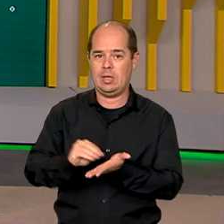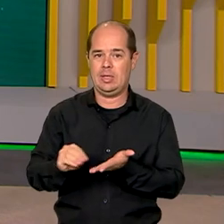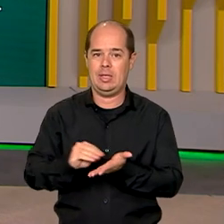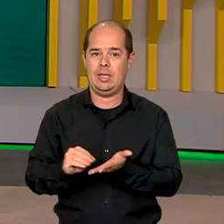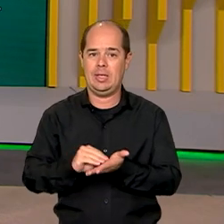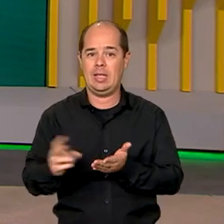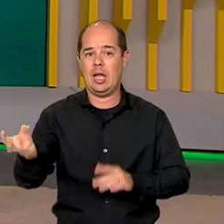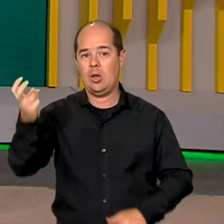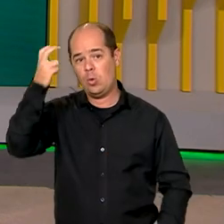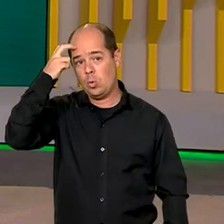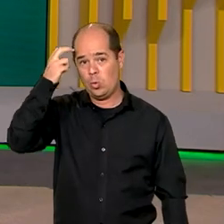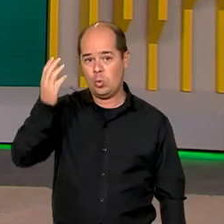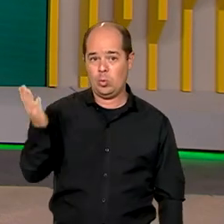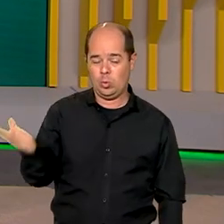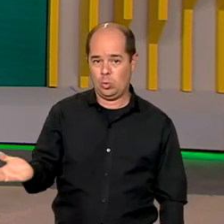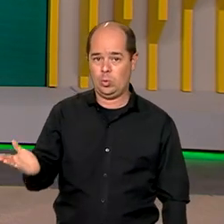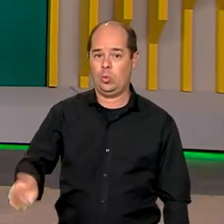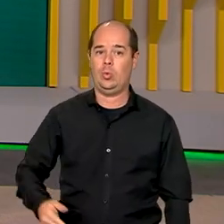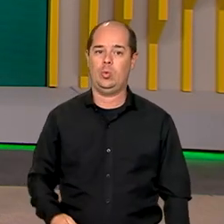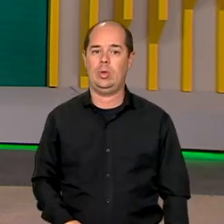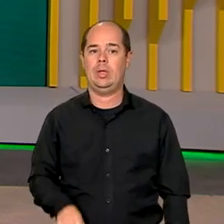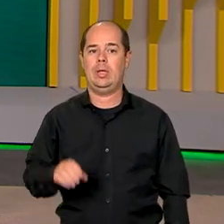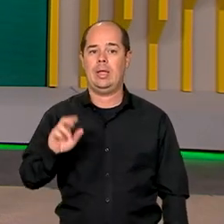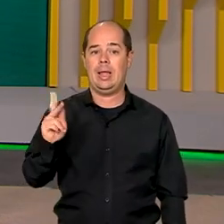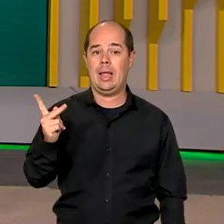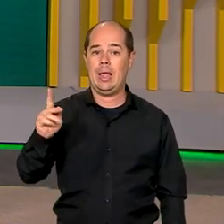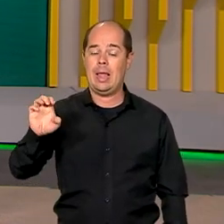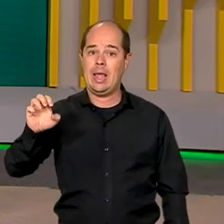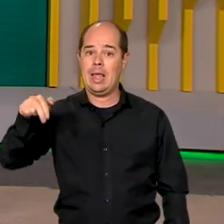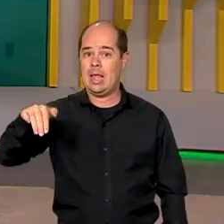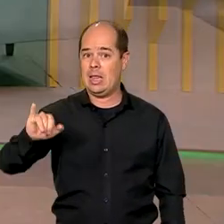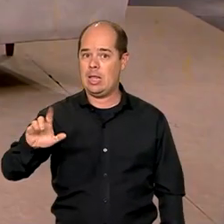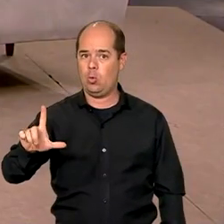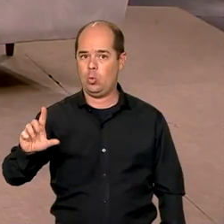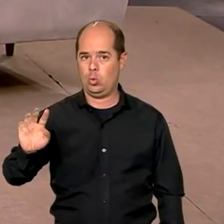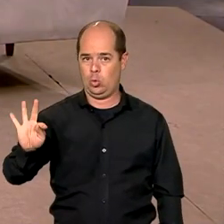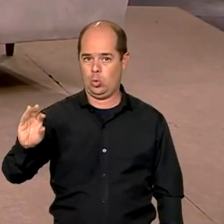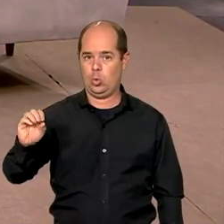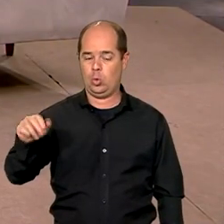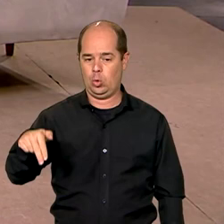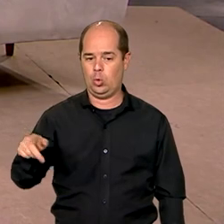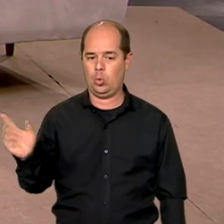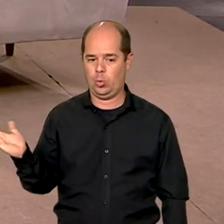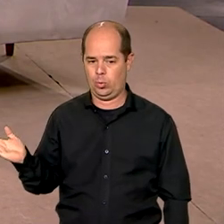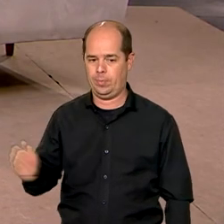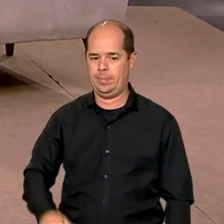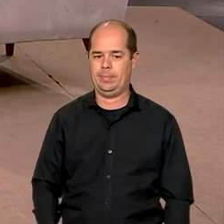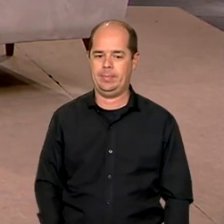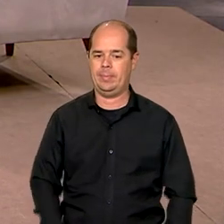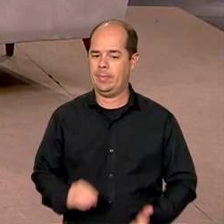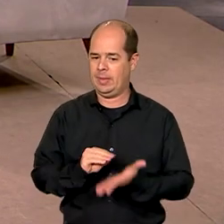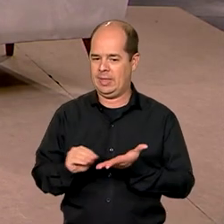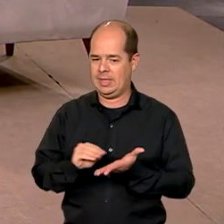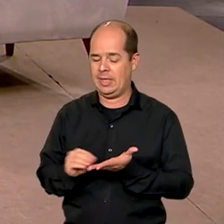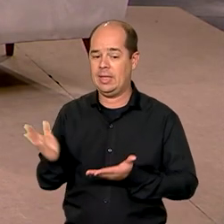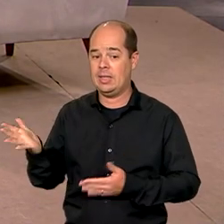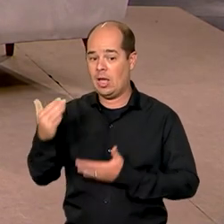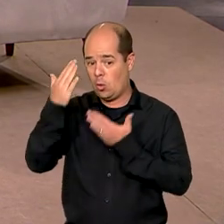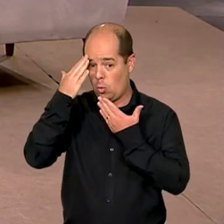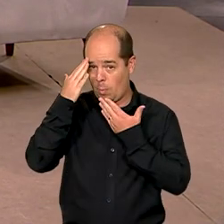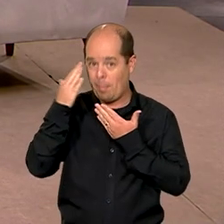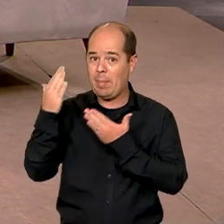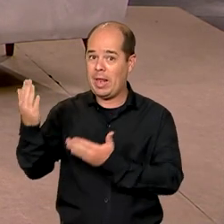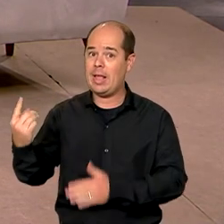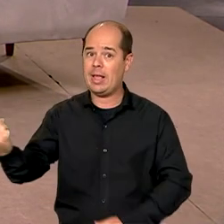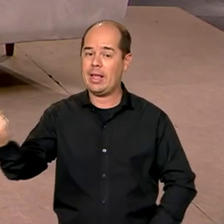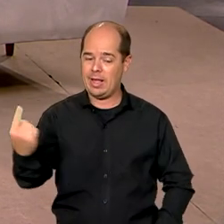do Ministério da Cultura, Enilton Menezes. Veja como foi. Secretário Enilton Menezes, muito obrigada pela sua presença